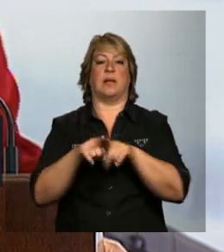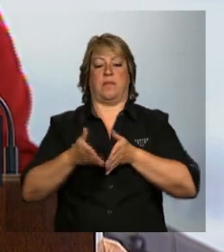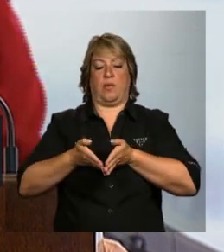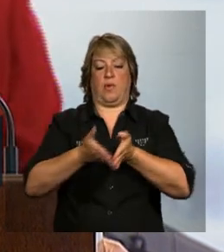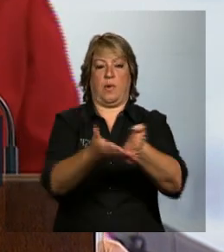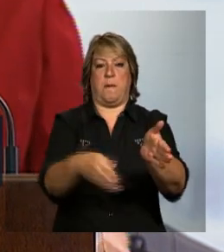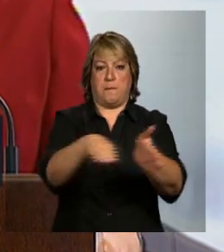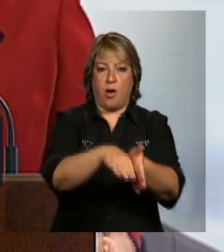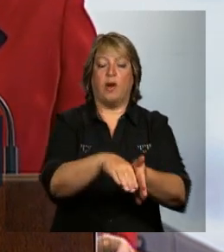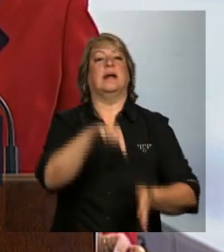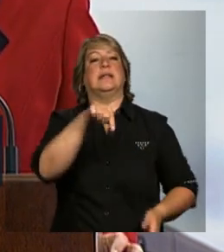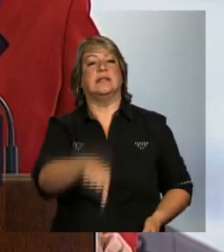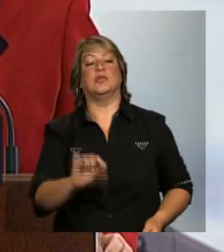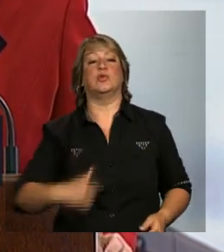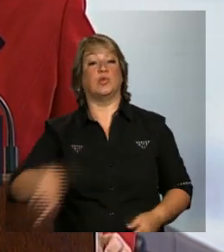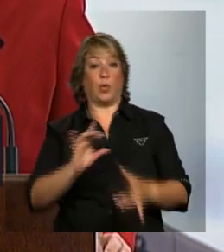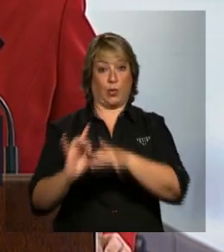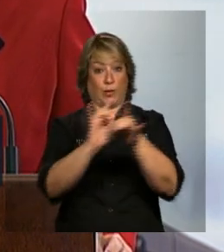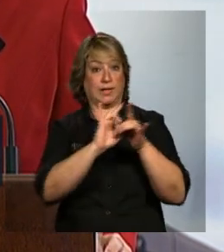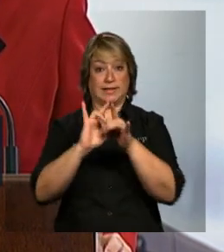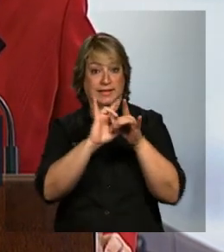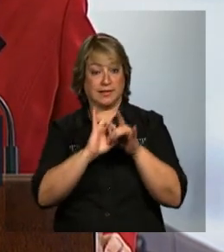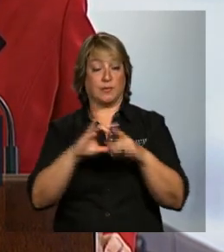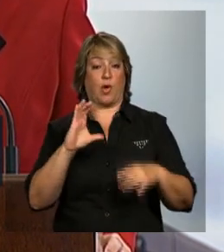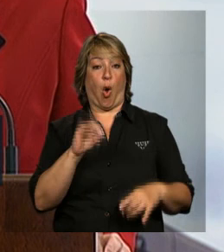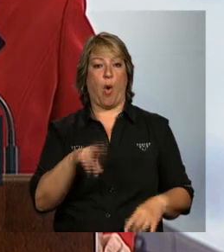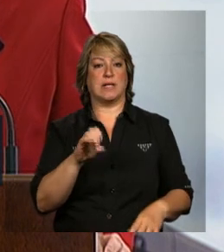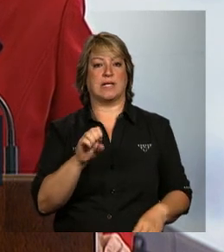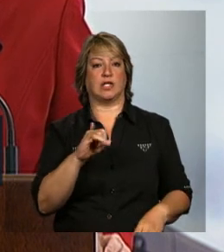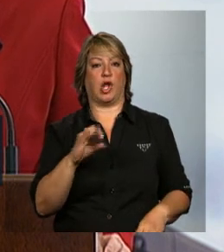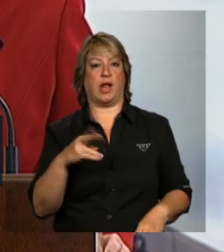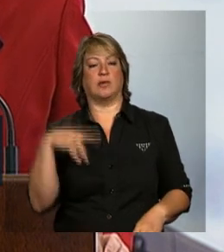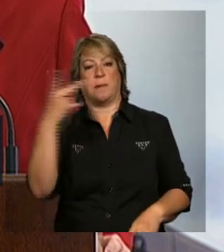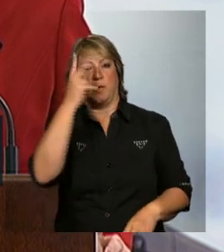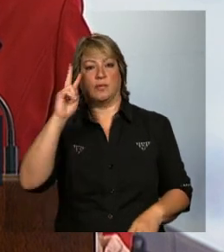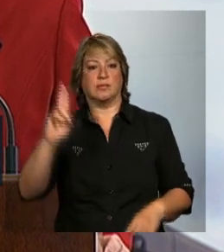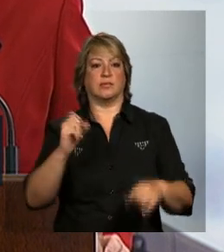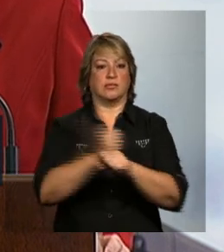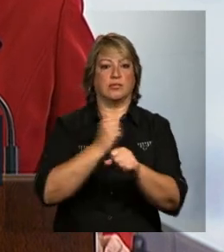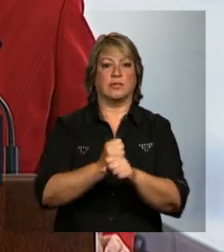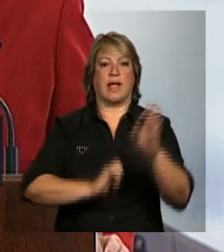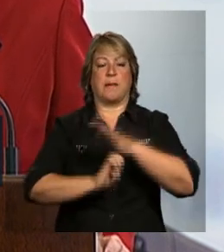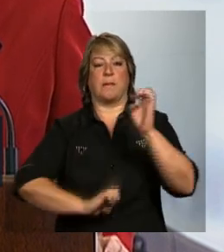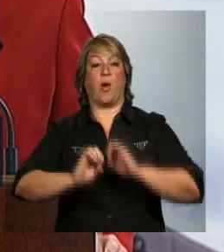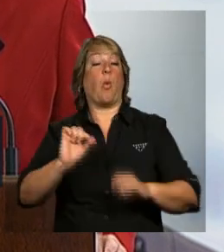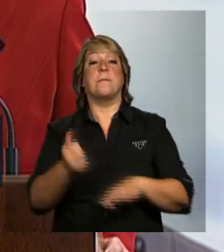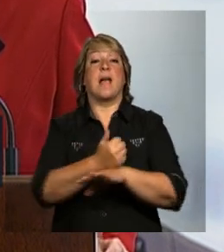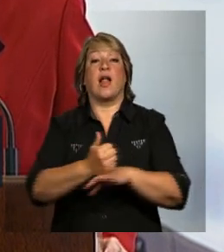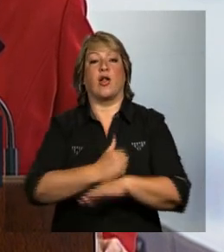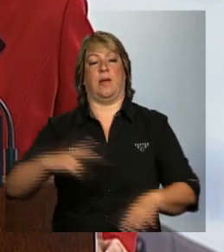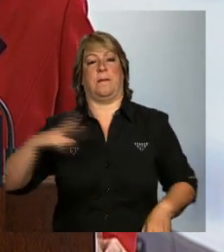para porcos É nos unirmos aos concessionários para obter o melhor que iniciativa